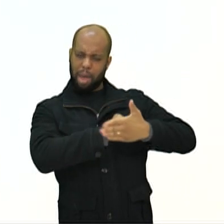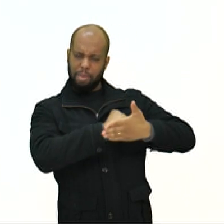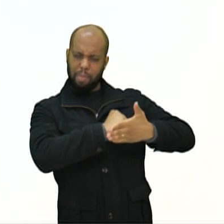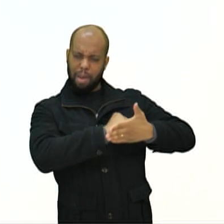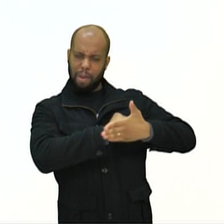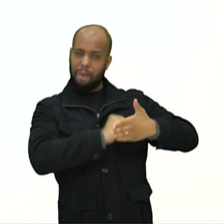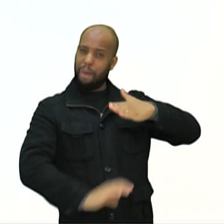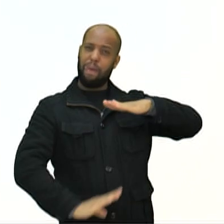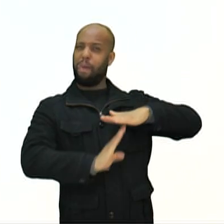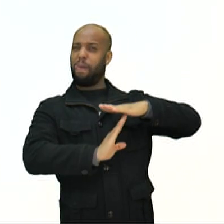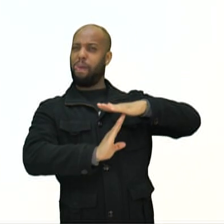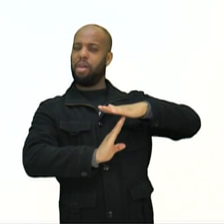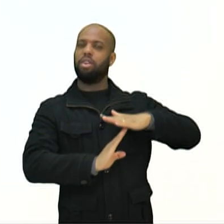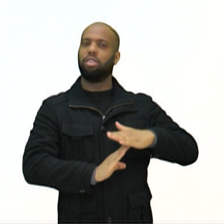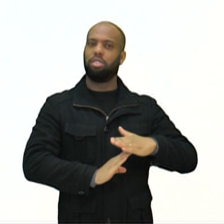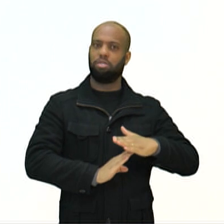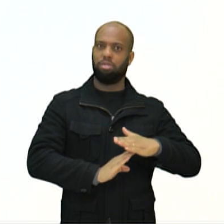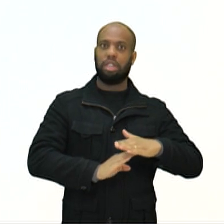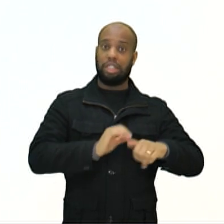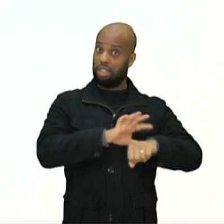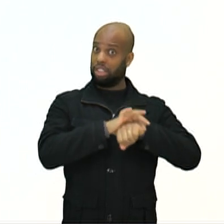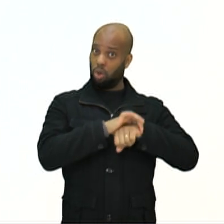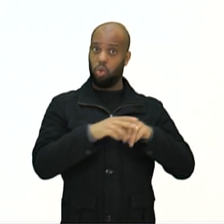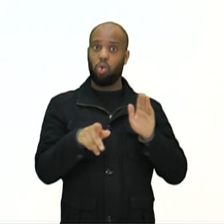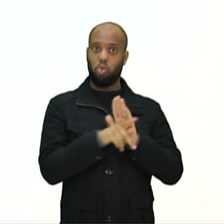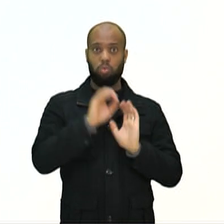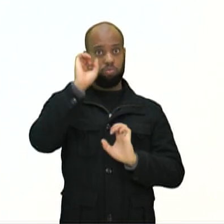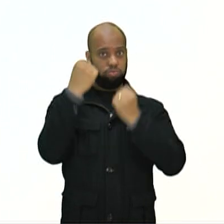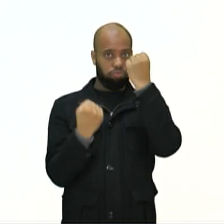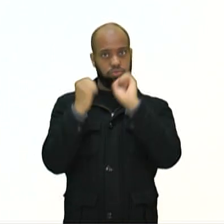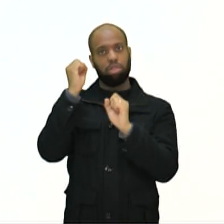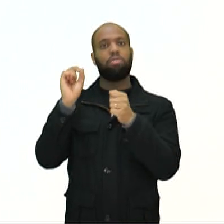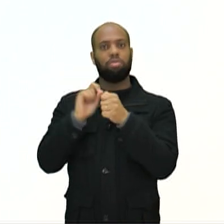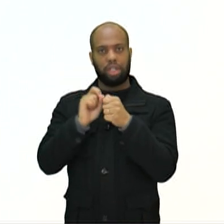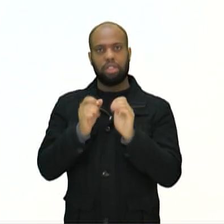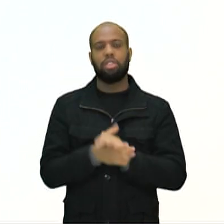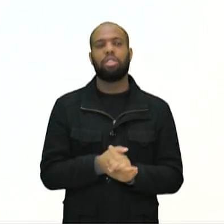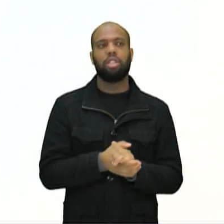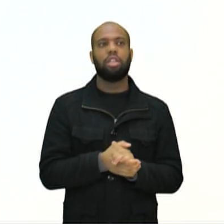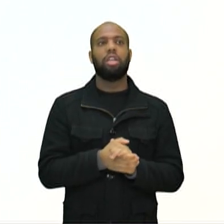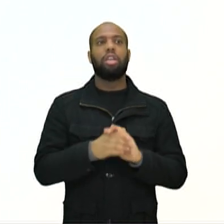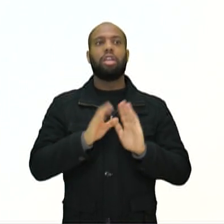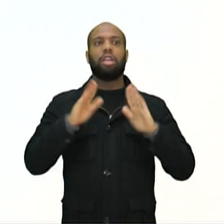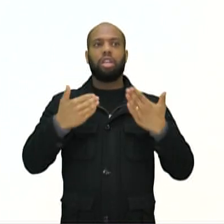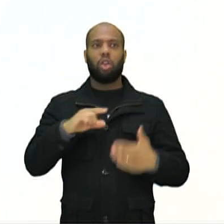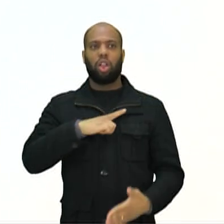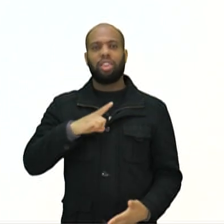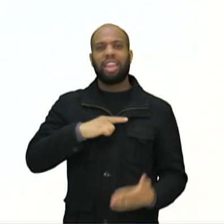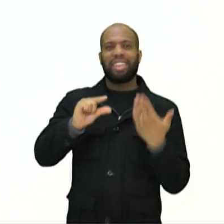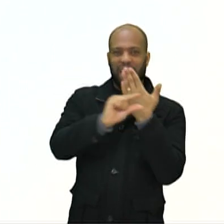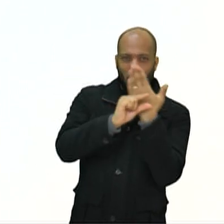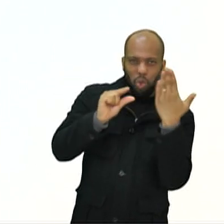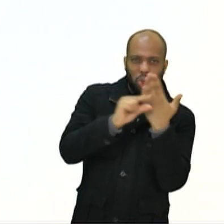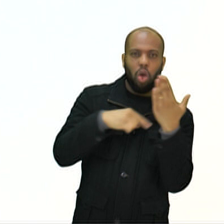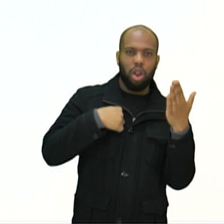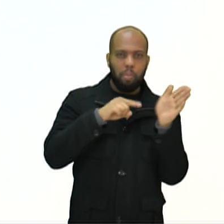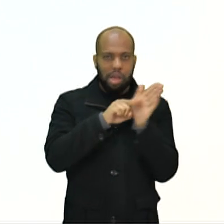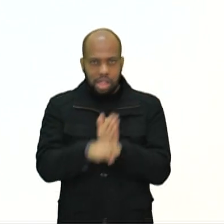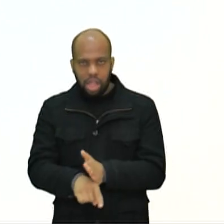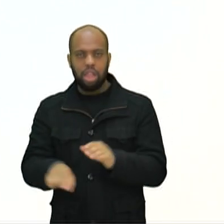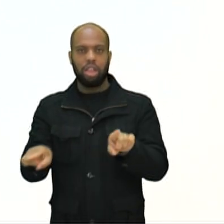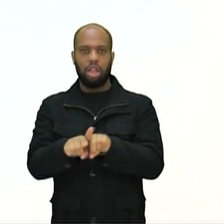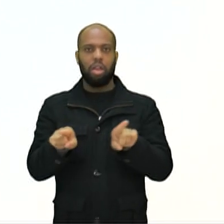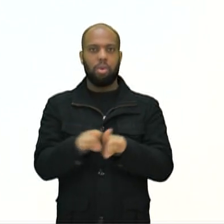o limite seguro para a prática de exercício físico. Então, de acordo com Heisman Filho et al.